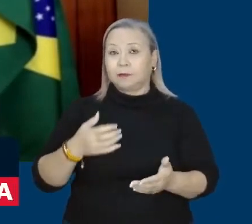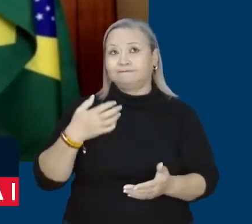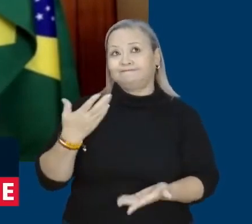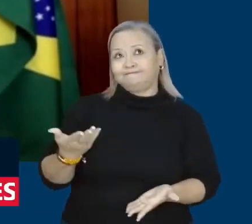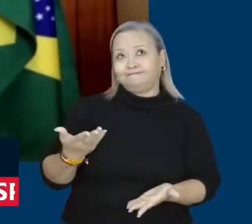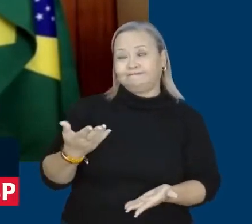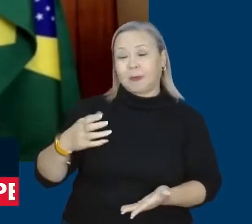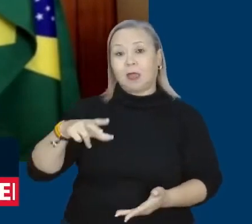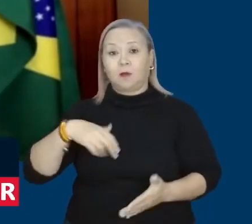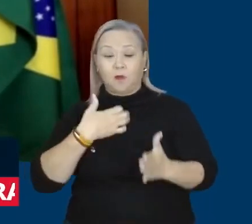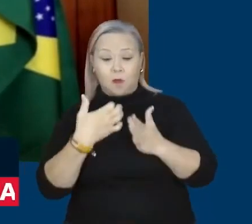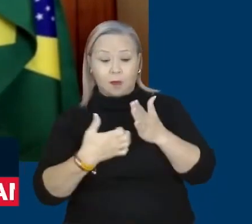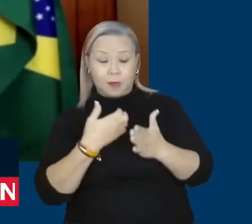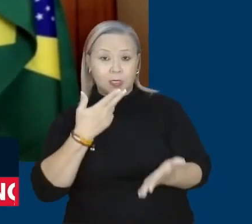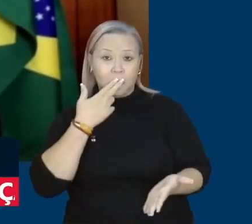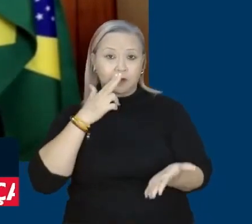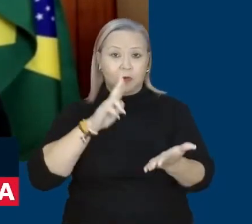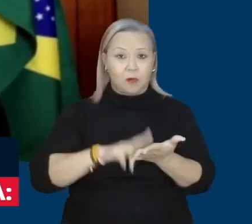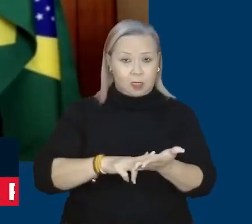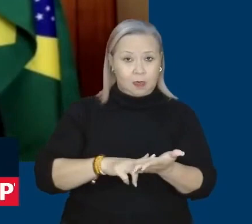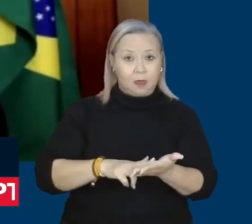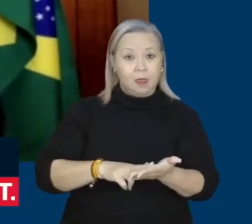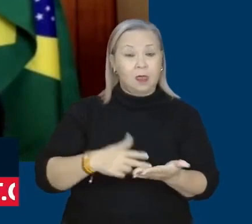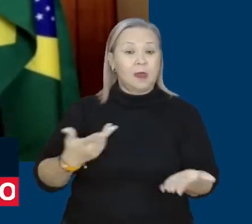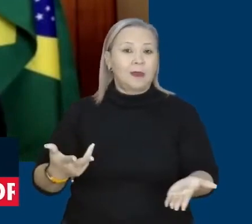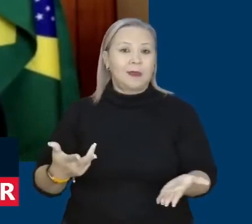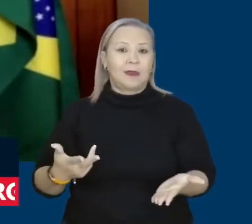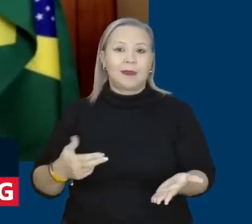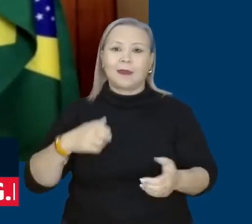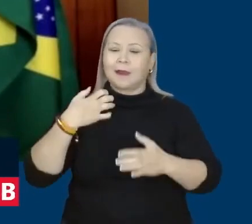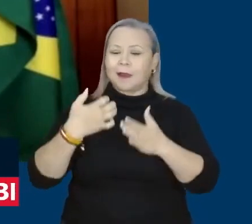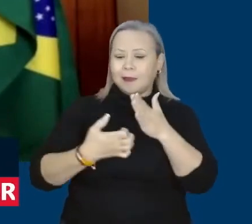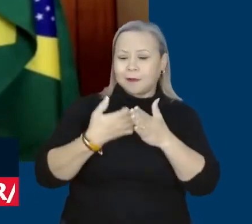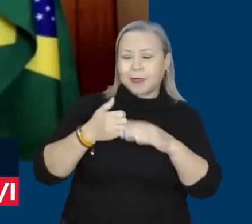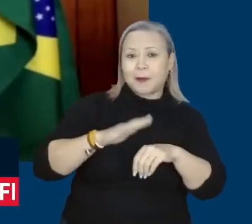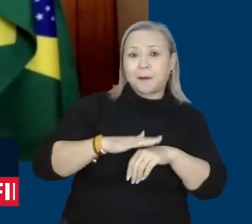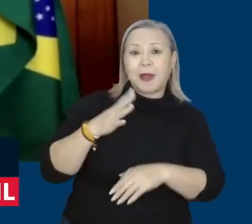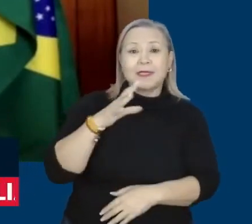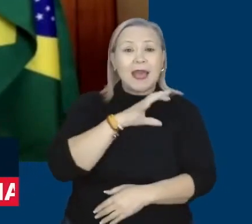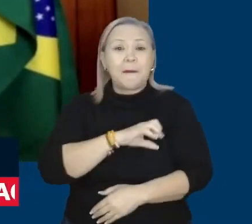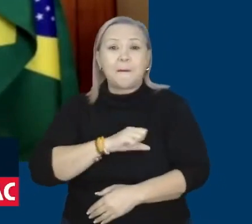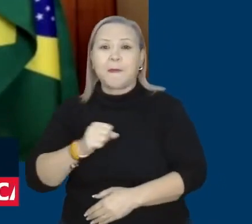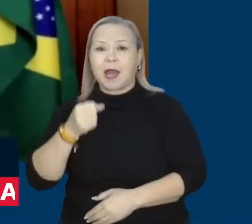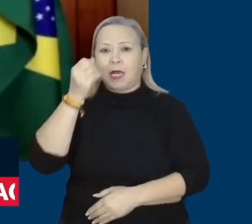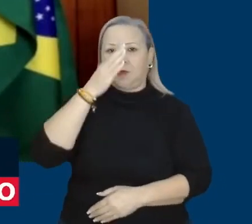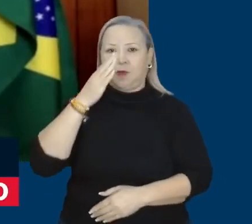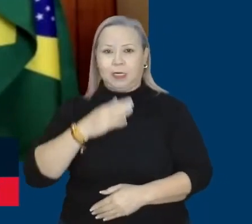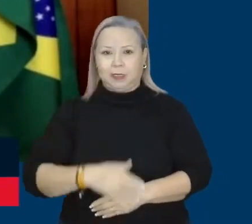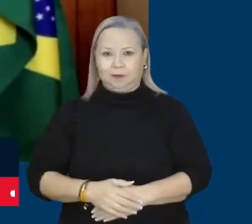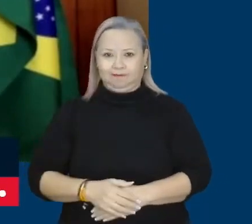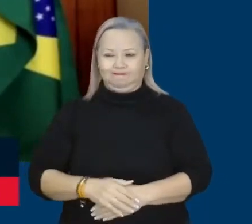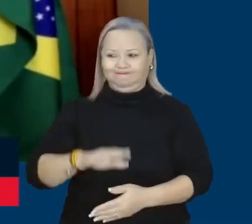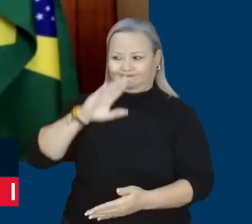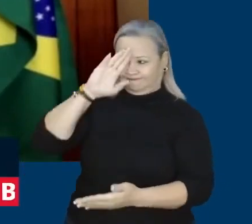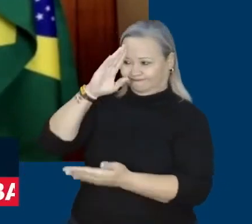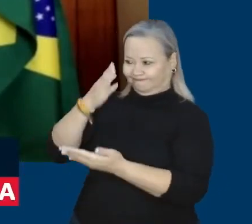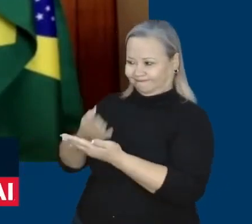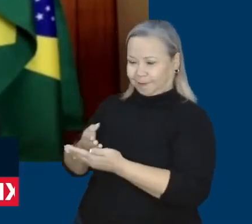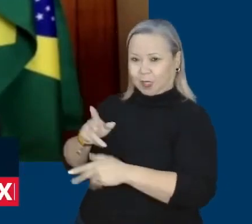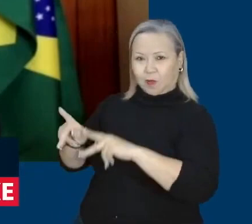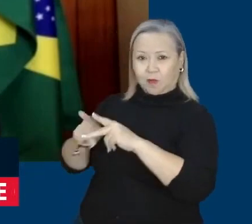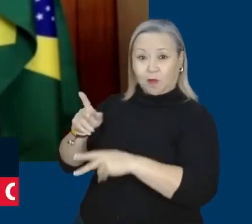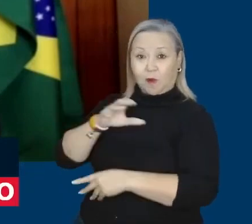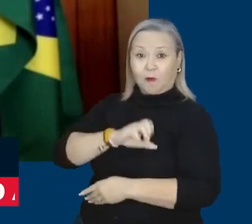na verdade, é a empresa mais amada do Brasil, com maior credibilidade, e ela é fundamental,